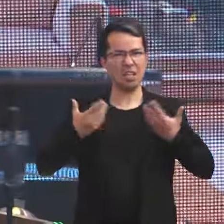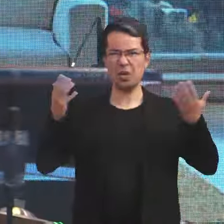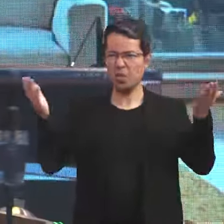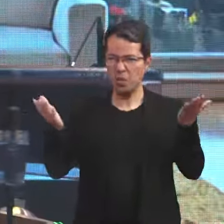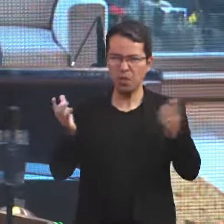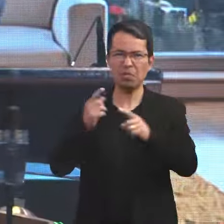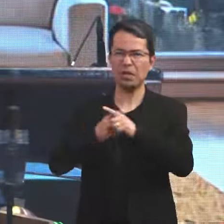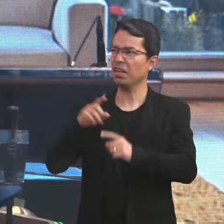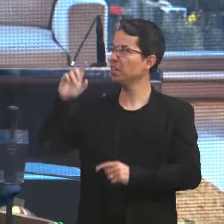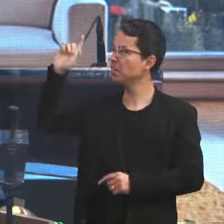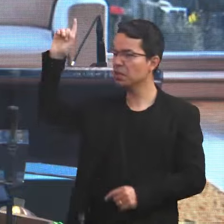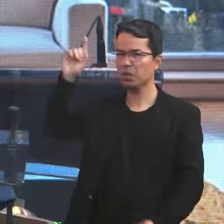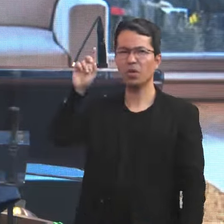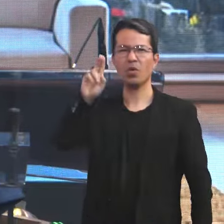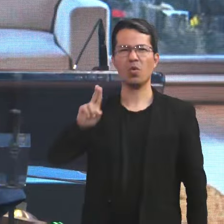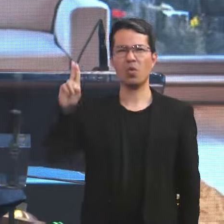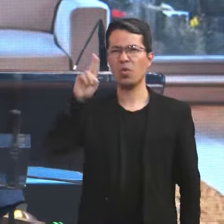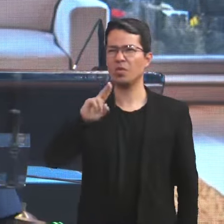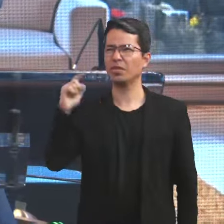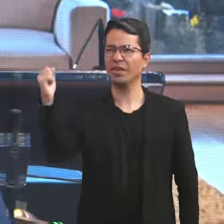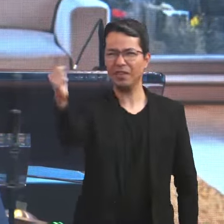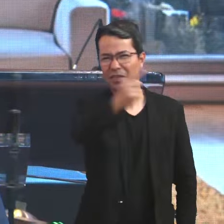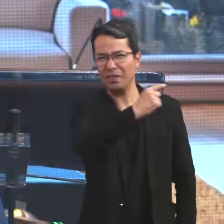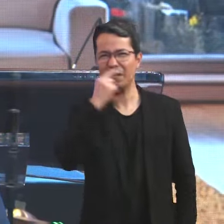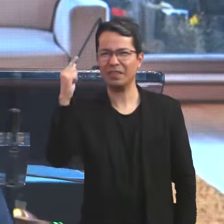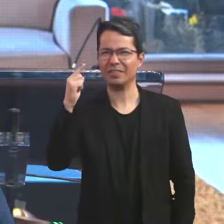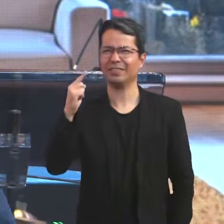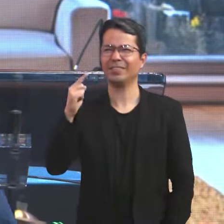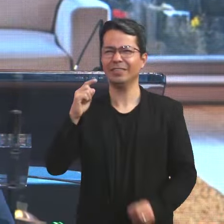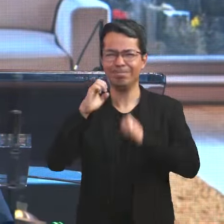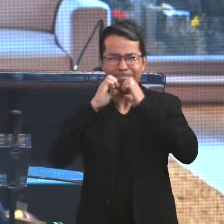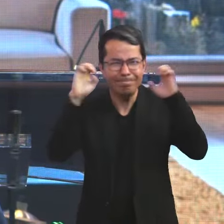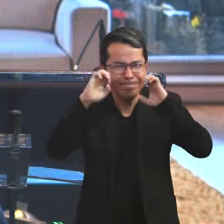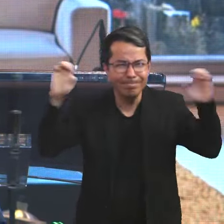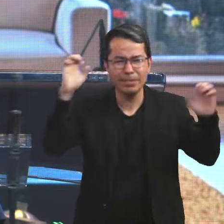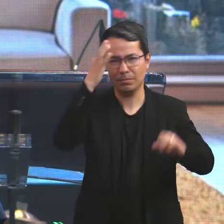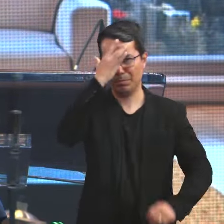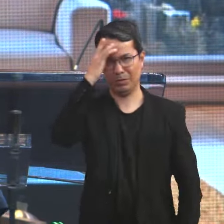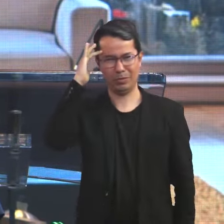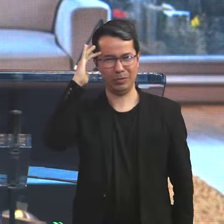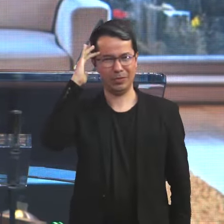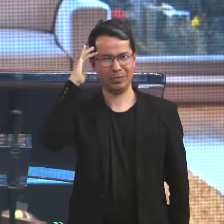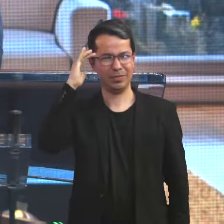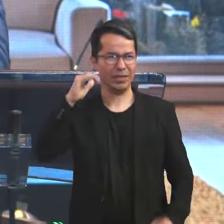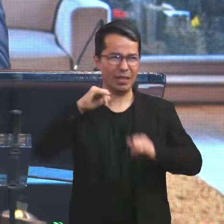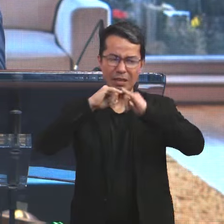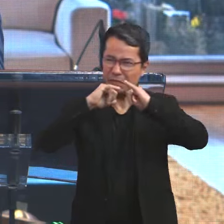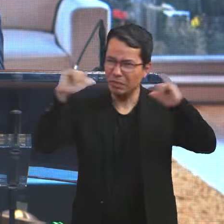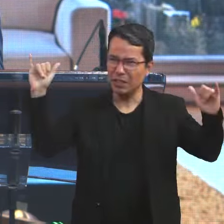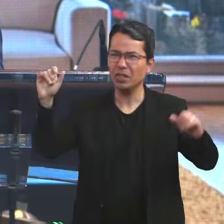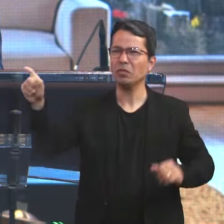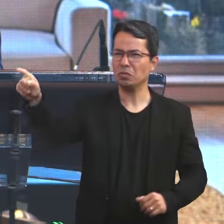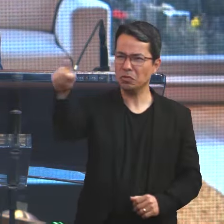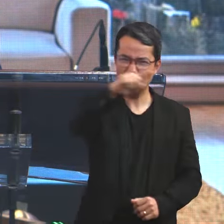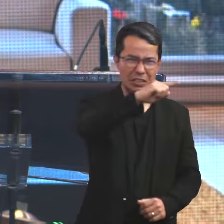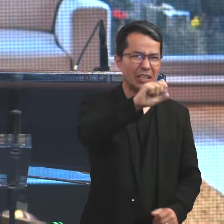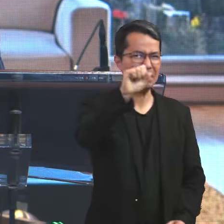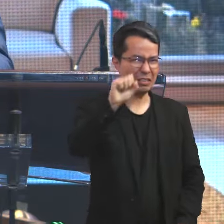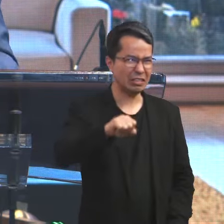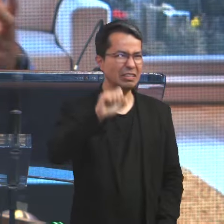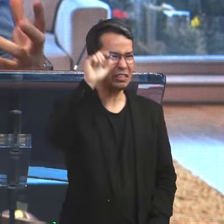pessoas para Jesus quant crem nisso deixa eu dizer algo você vai ganhar muita gente para Jesus